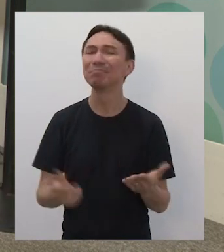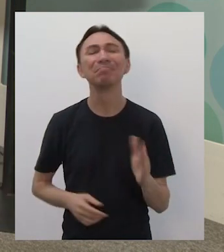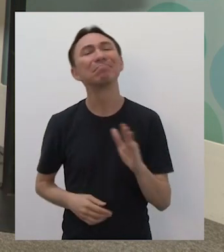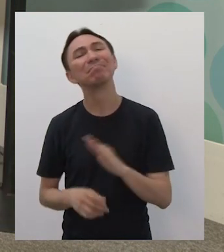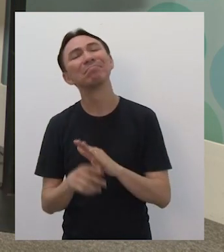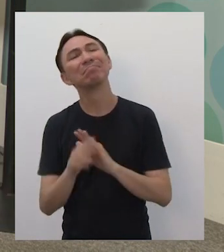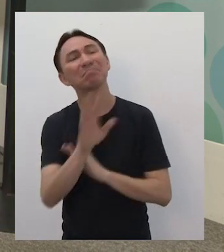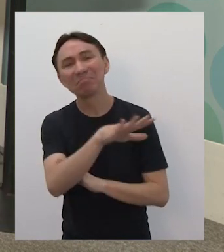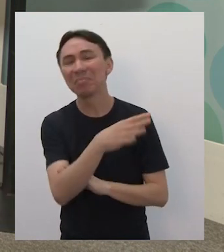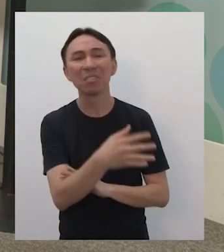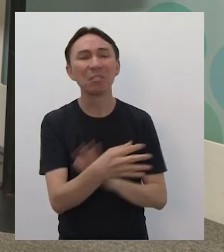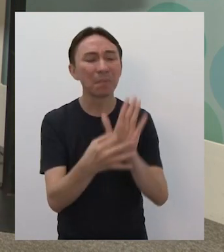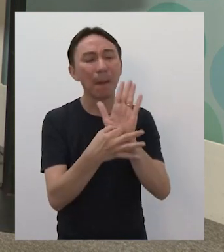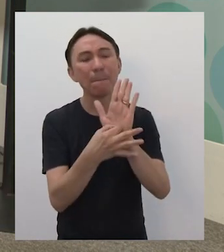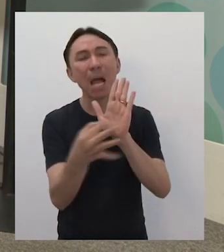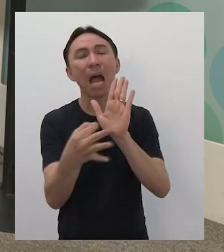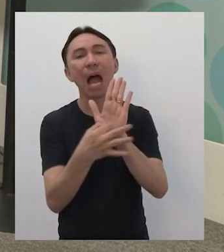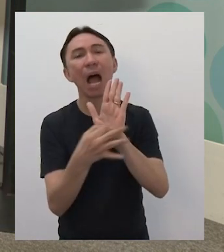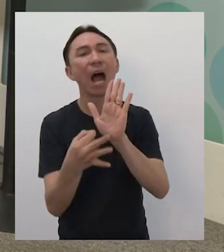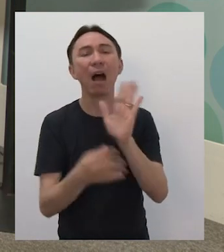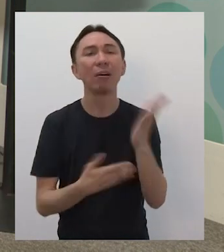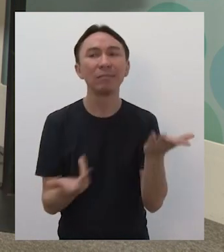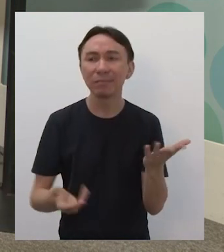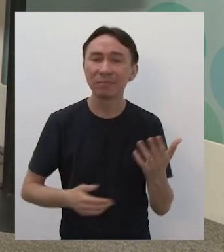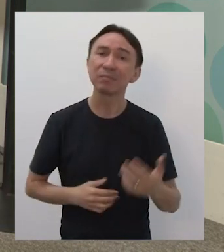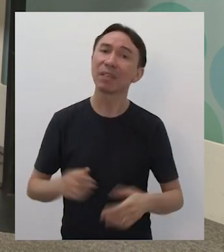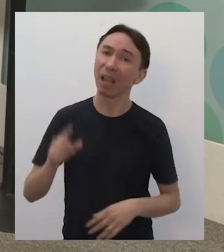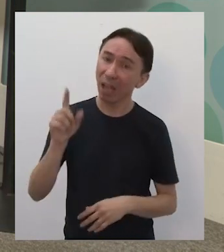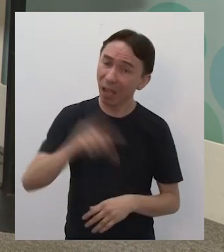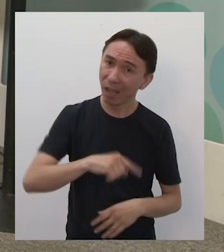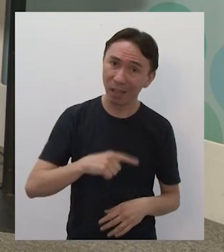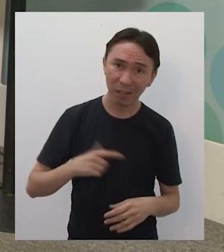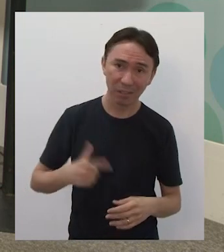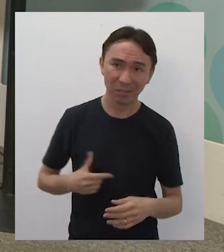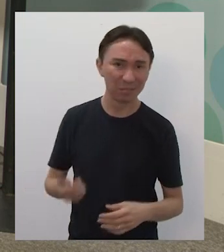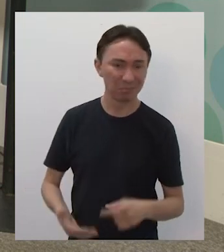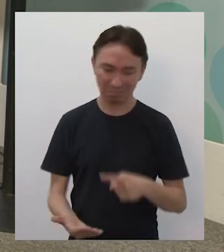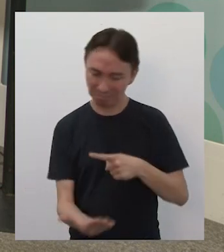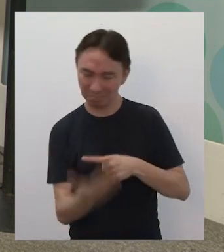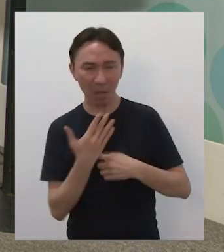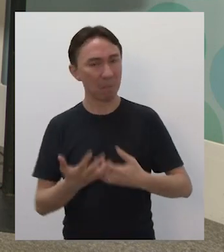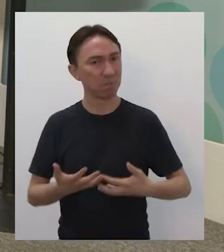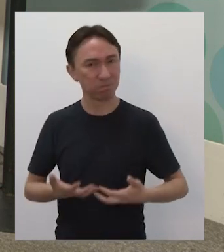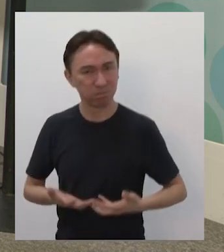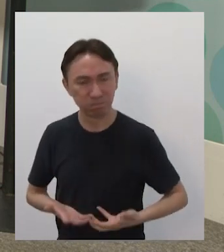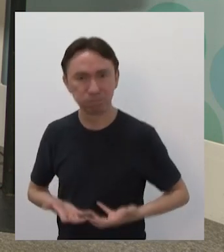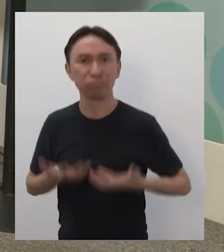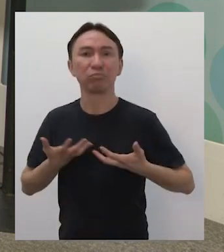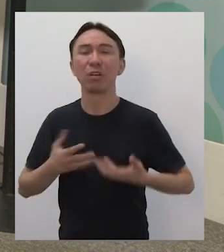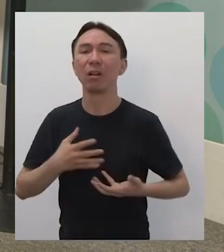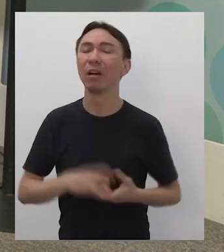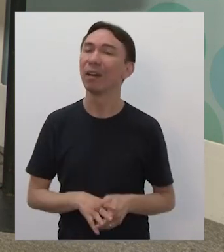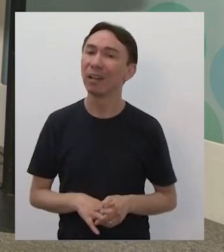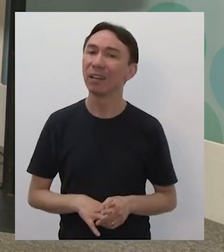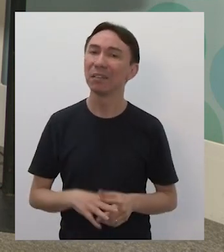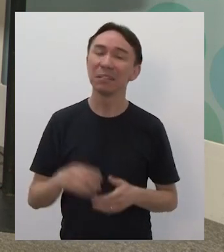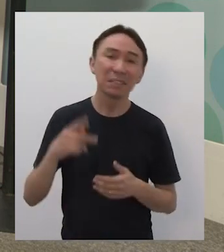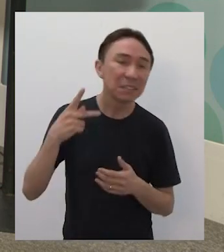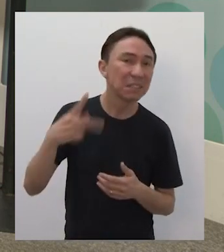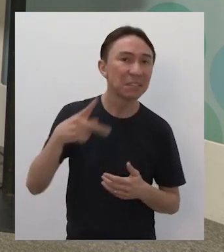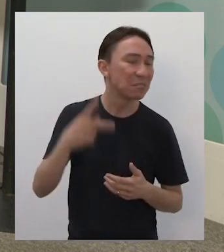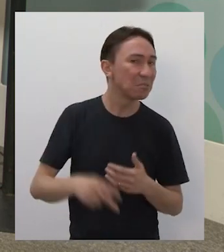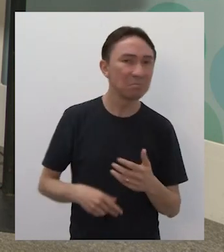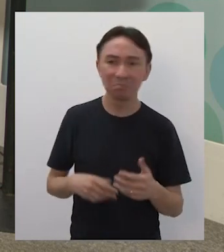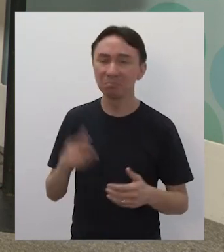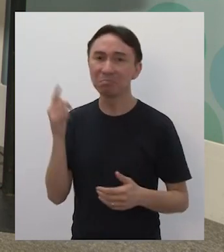comentar um pouquinho, né, realmente, porque é um encorajamento aí, né, um encorajamento de si mesmo, né, para que ele possa fazer tudo isso,